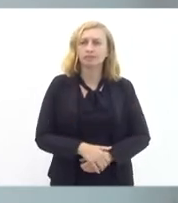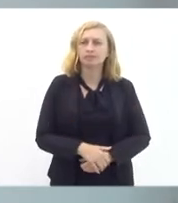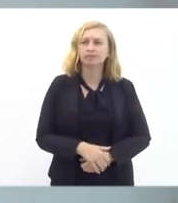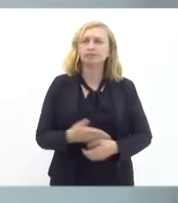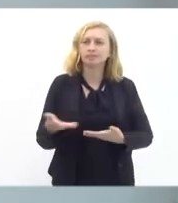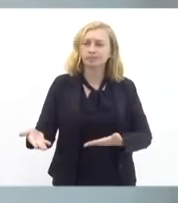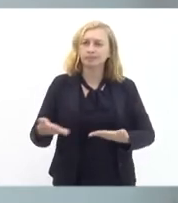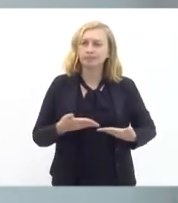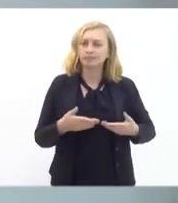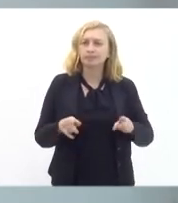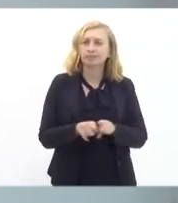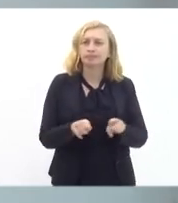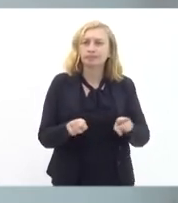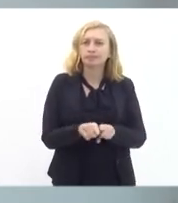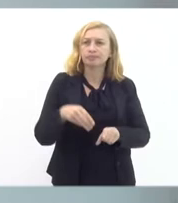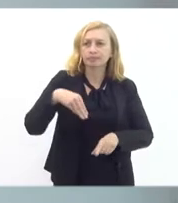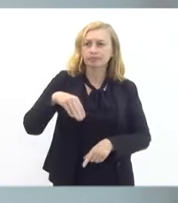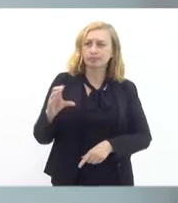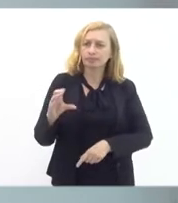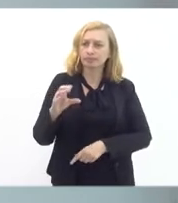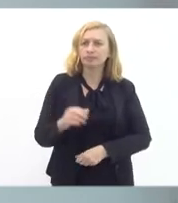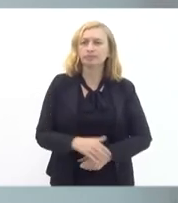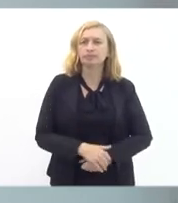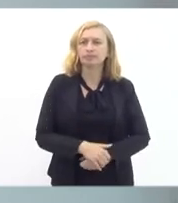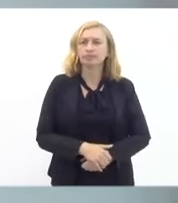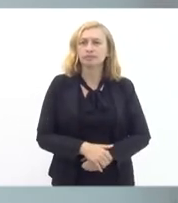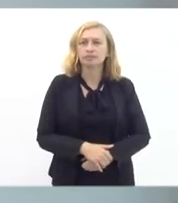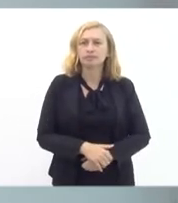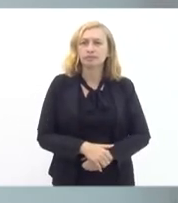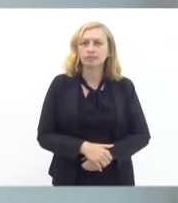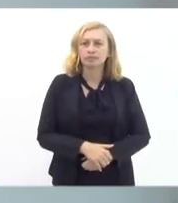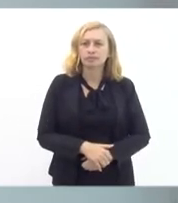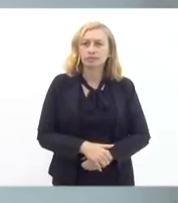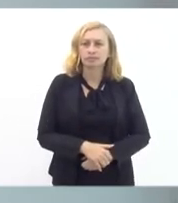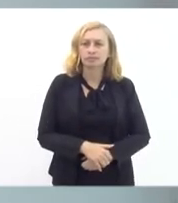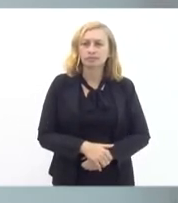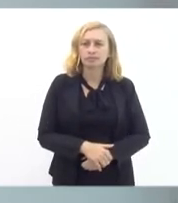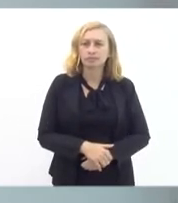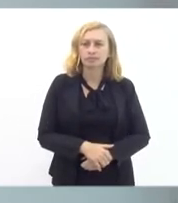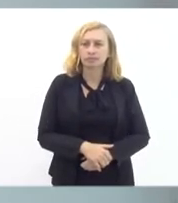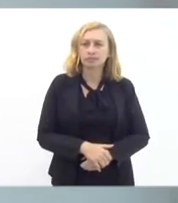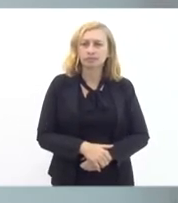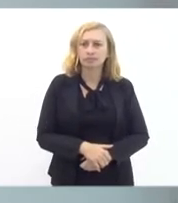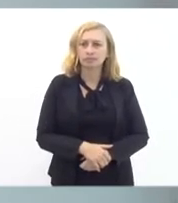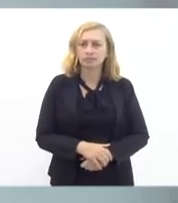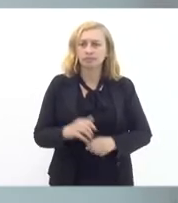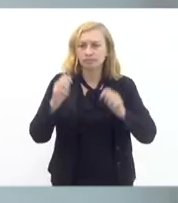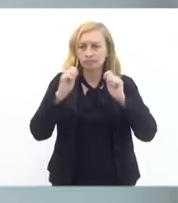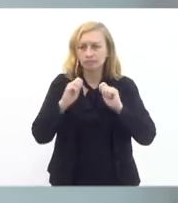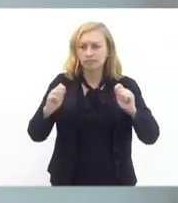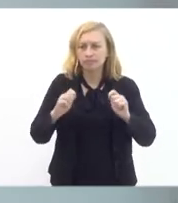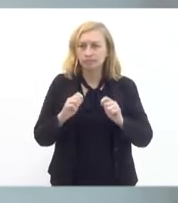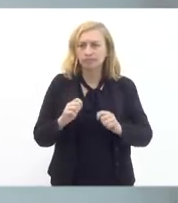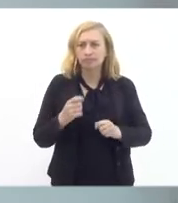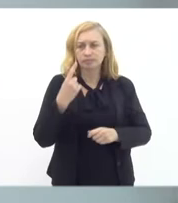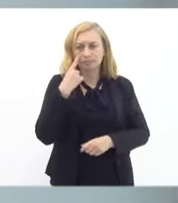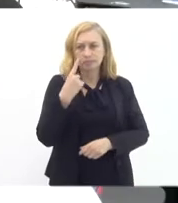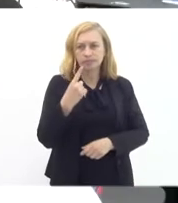convidar também, hein, Mink, para a gente misturar as nossas assessorias para formatar esse